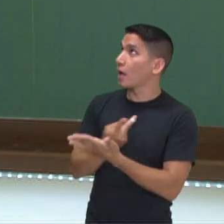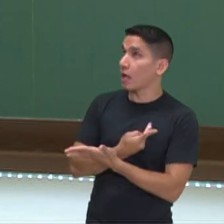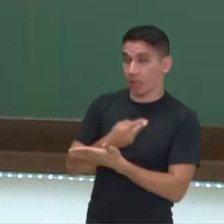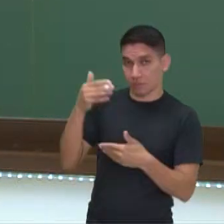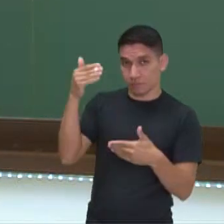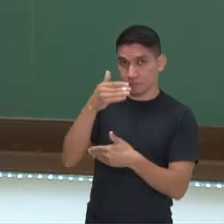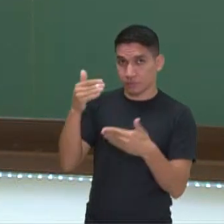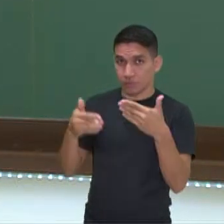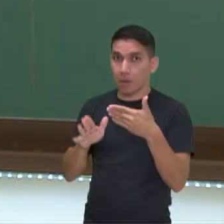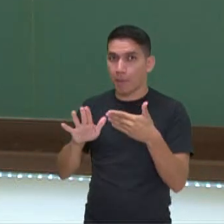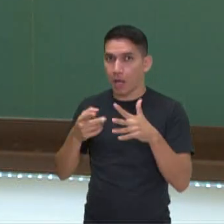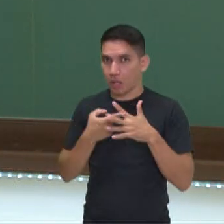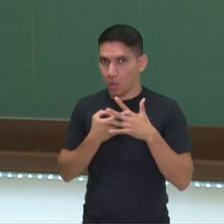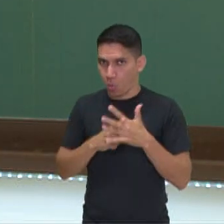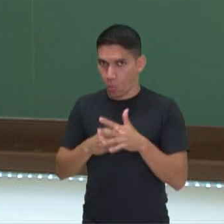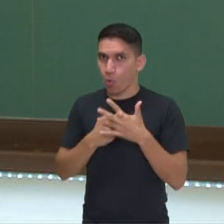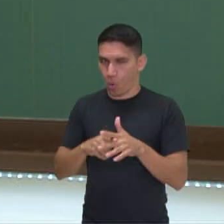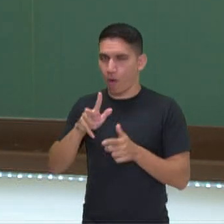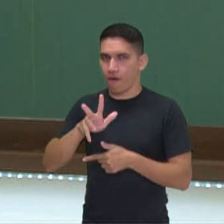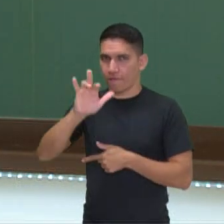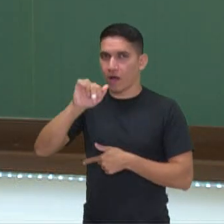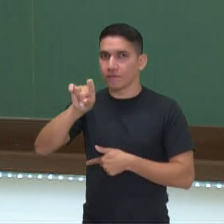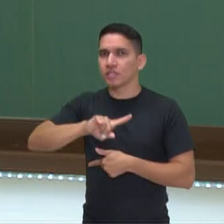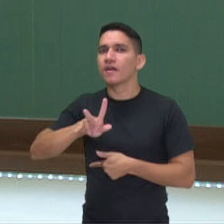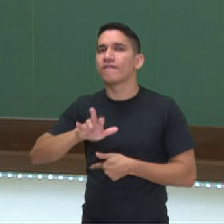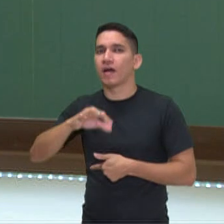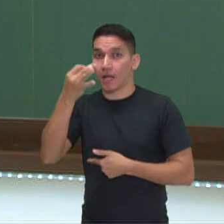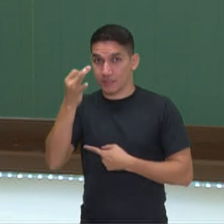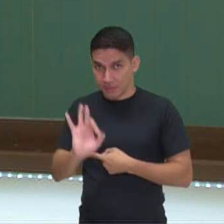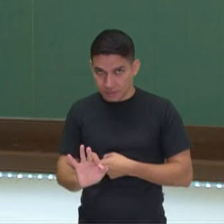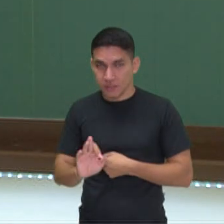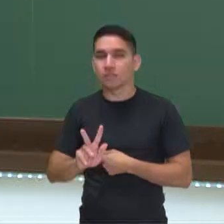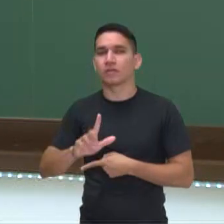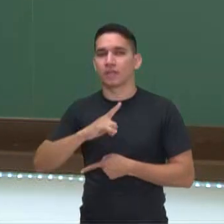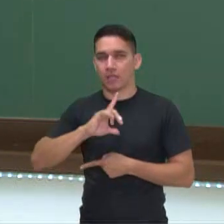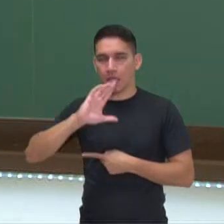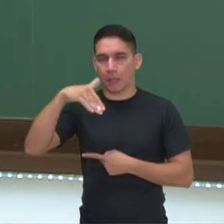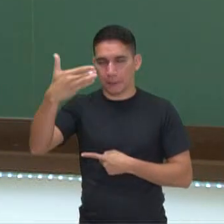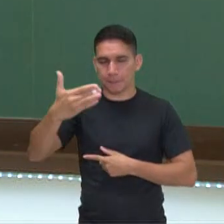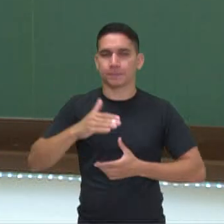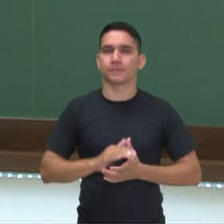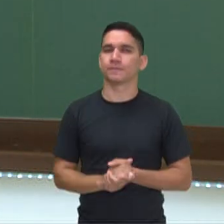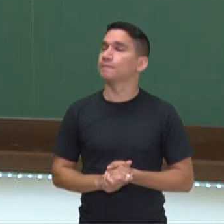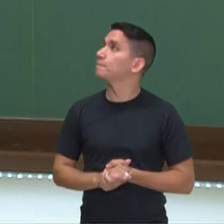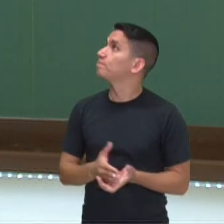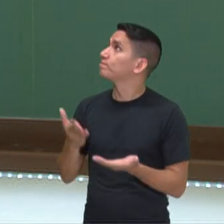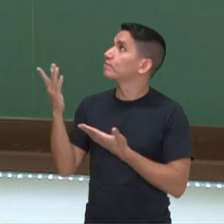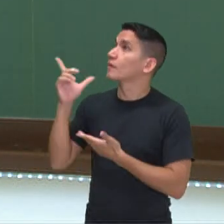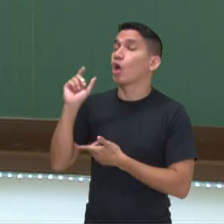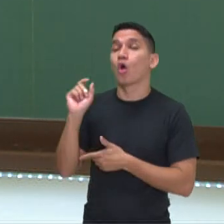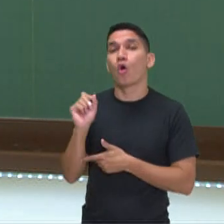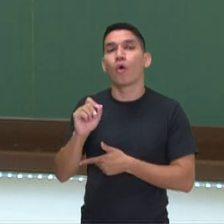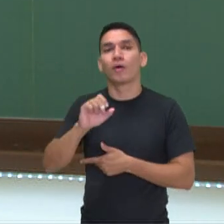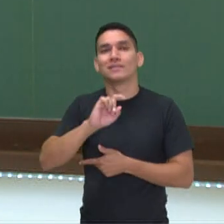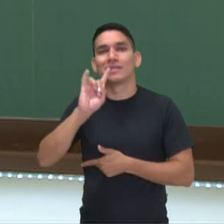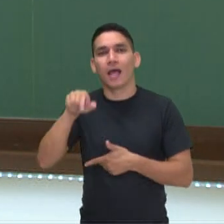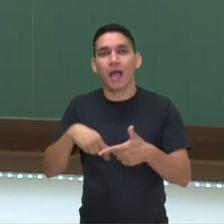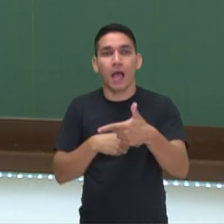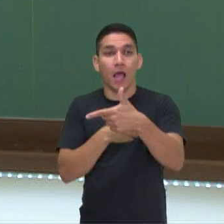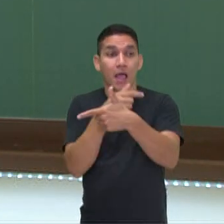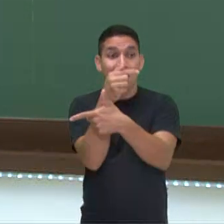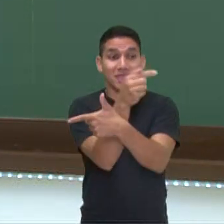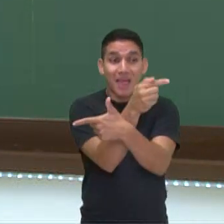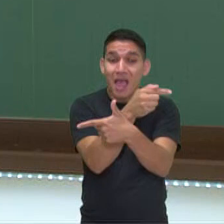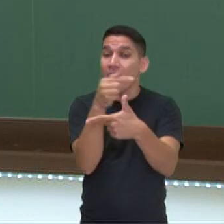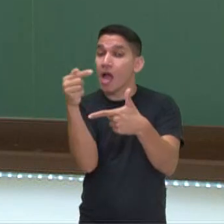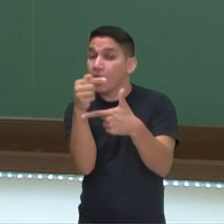slide. Então, vai ser corrigido e vocês vão ficar com a versão corrigida depois, tá? Então, sinais